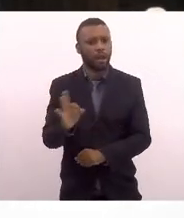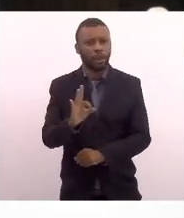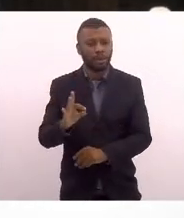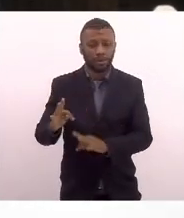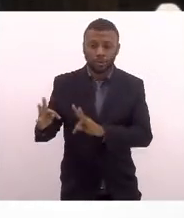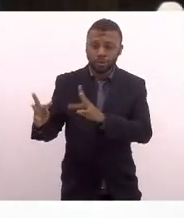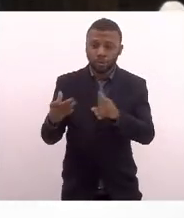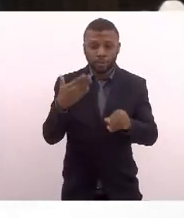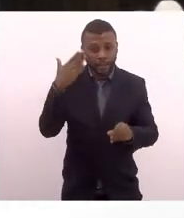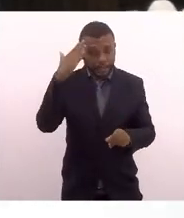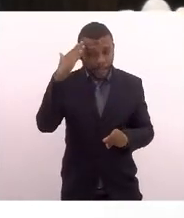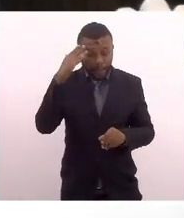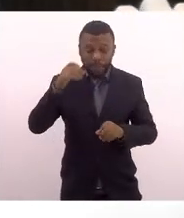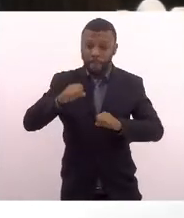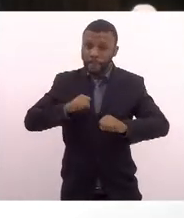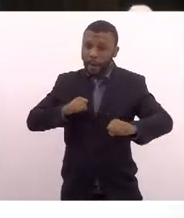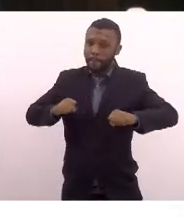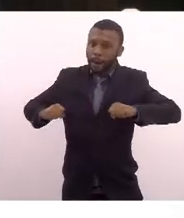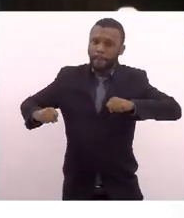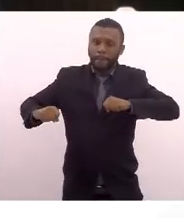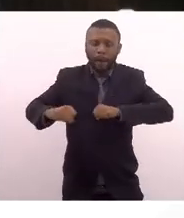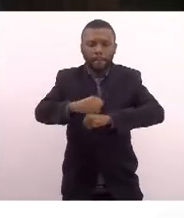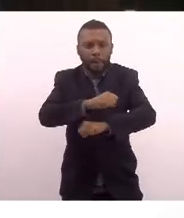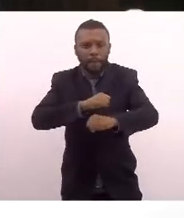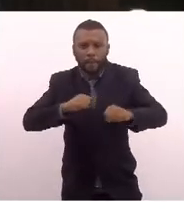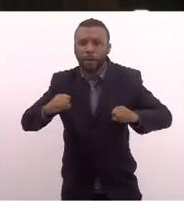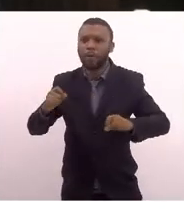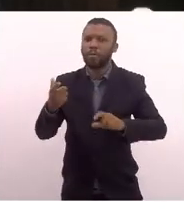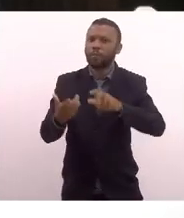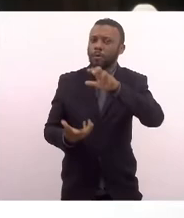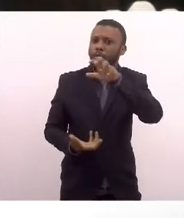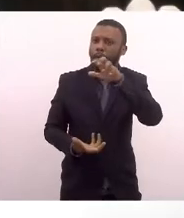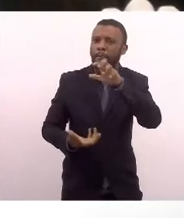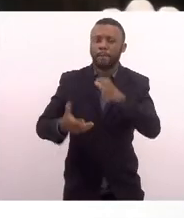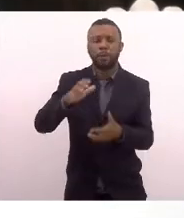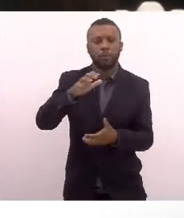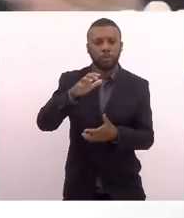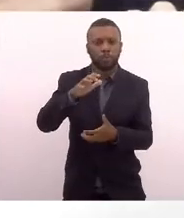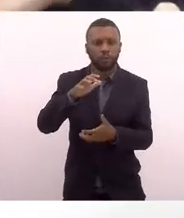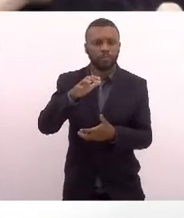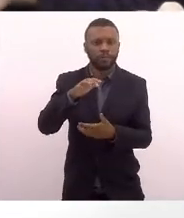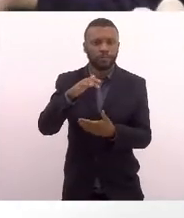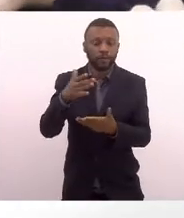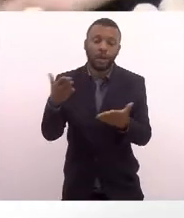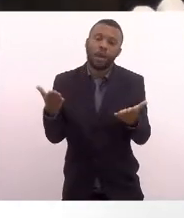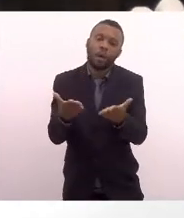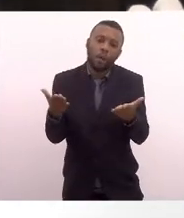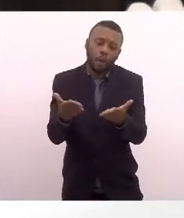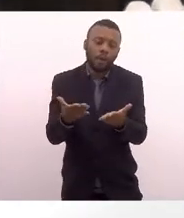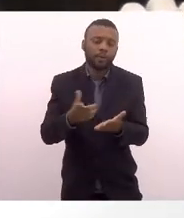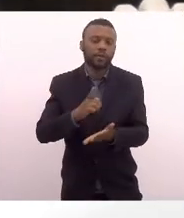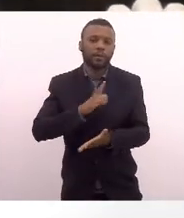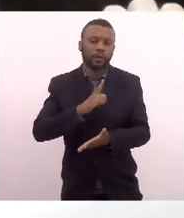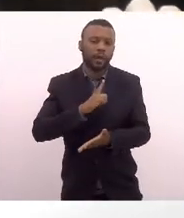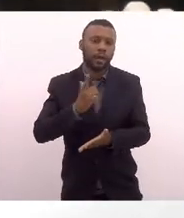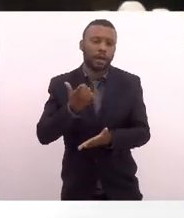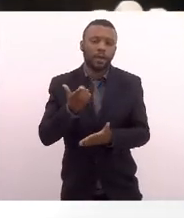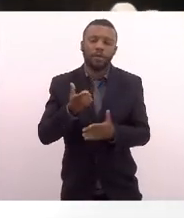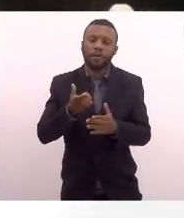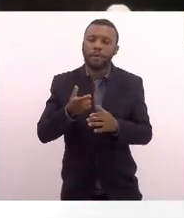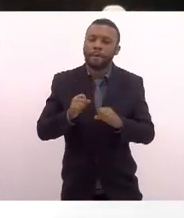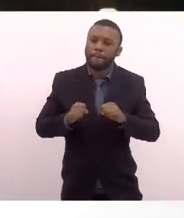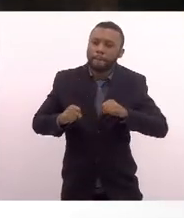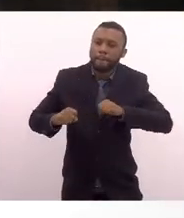mesa muitos estão na luta e mudaram determinada realidade que hoje em dia tem um